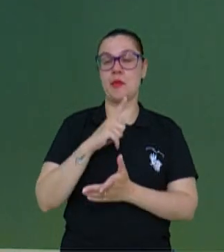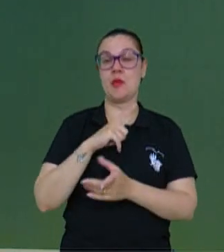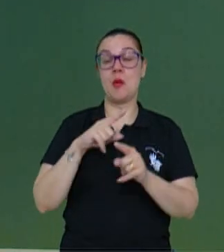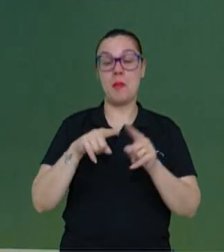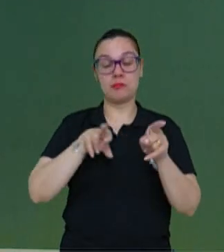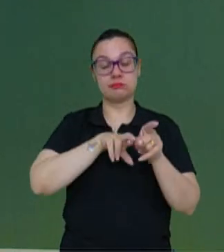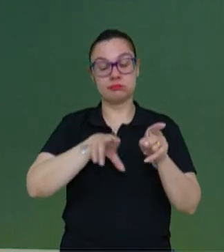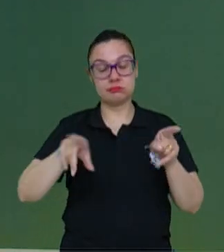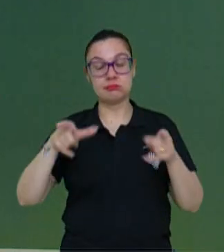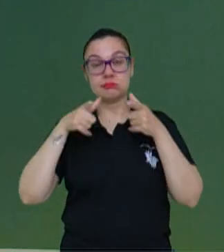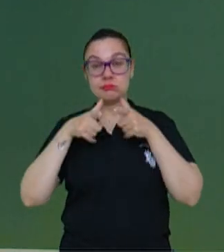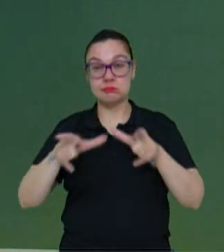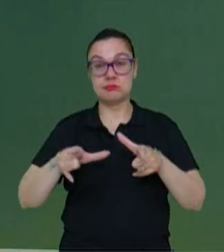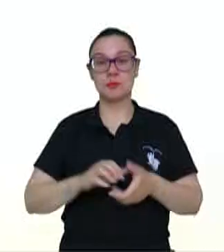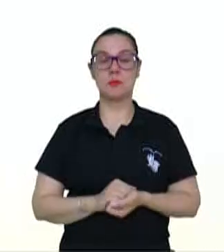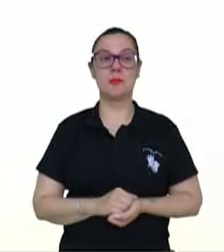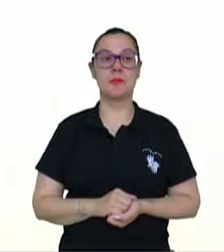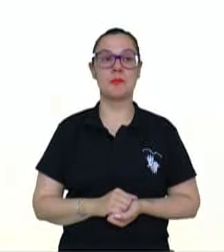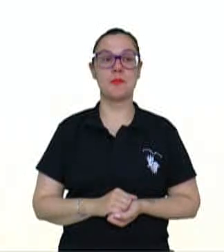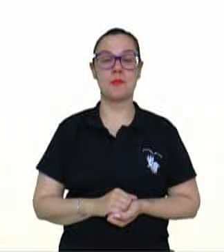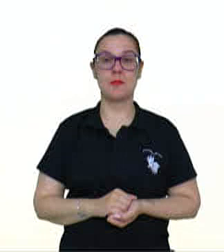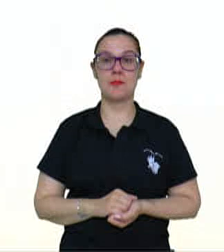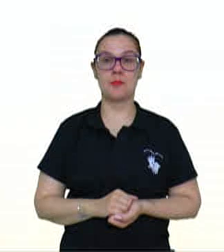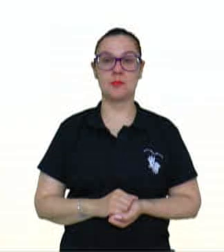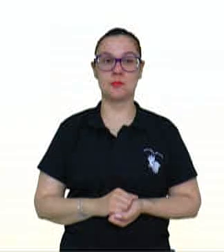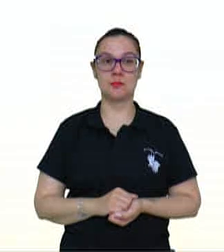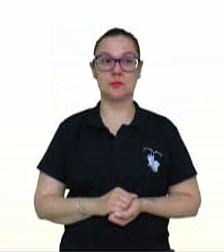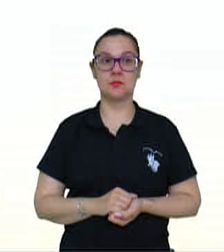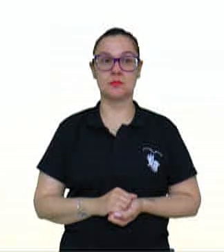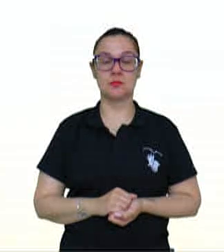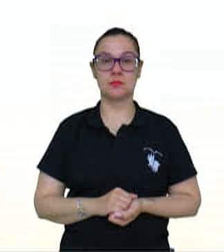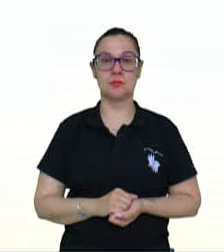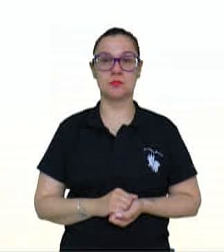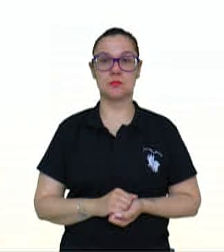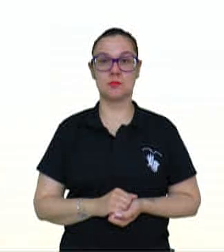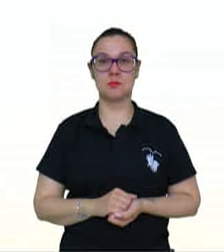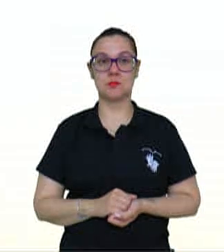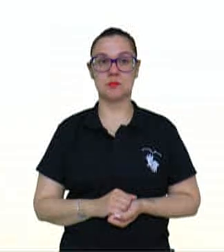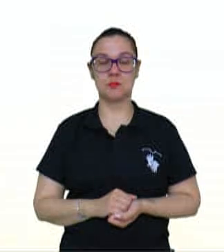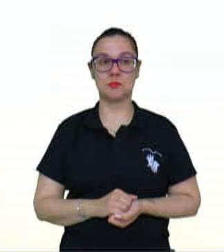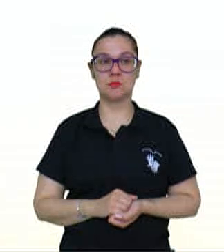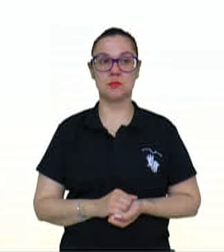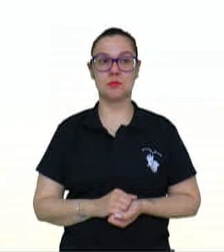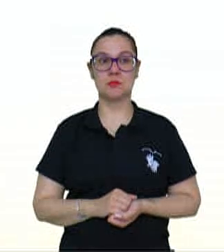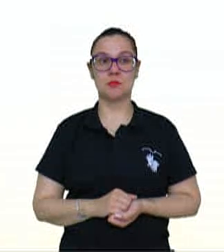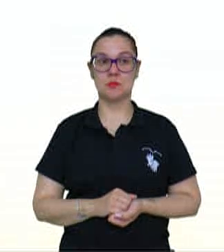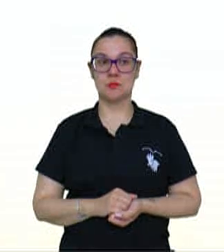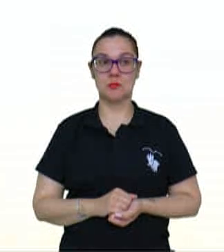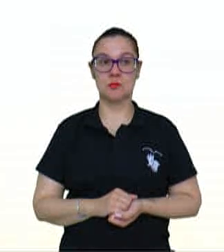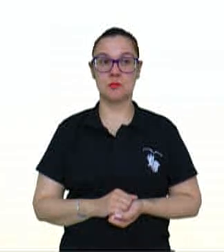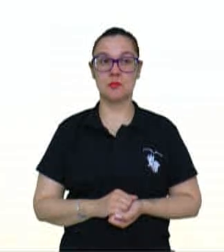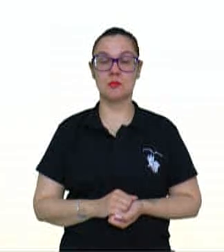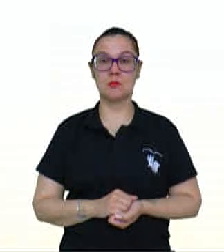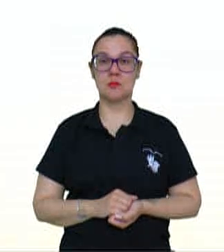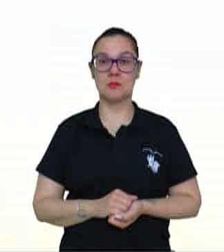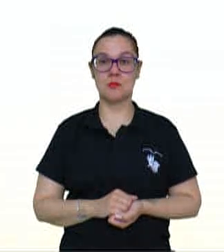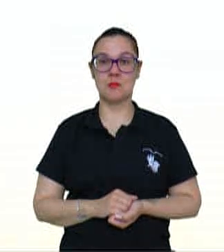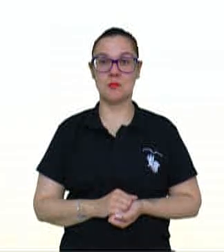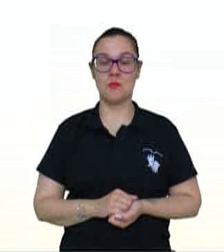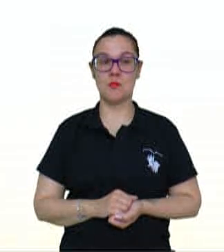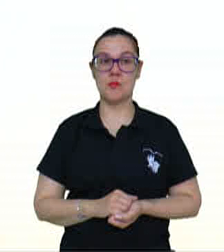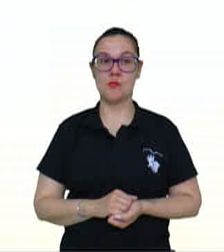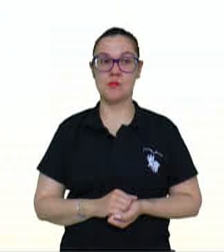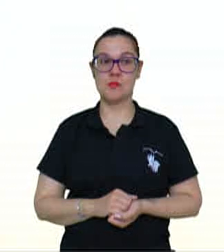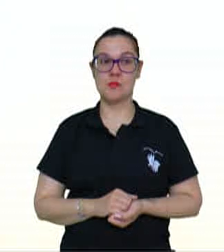com ela a variedade. Riqueza suprema de nossas culturas nacionais. La unificação é a outra coisa, né? Lleva a